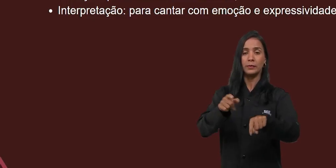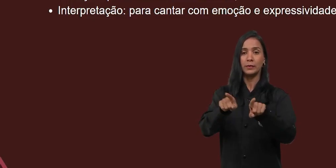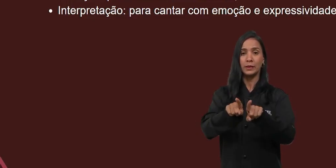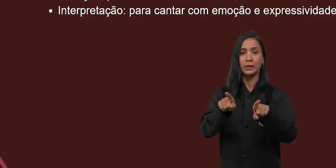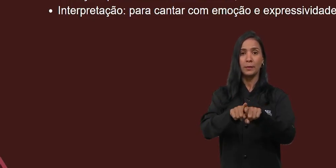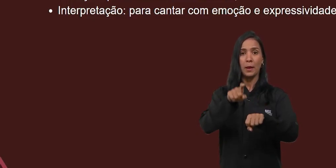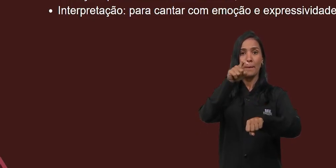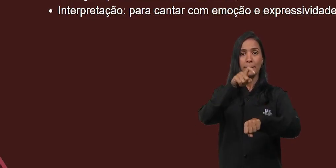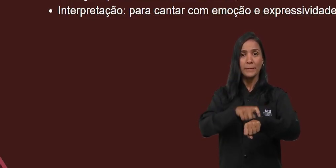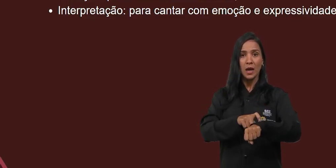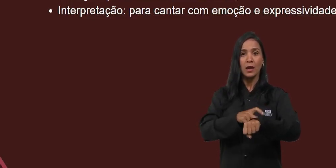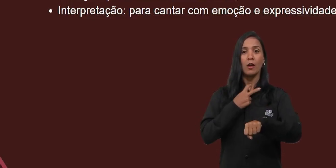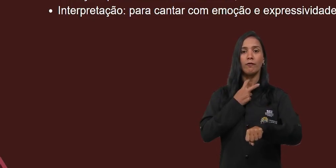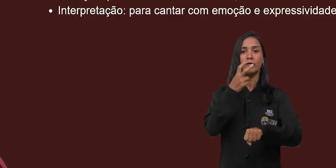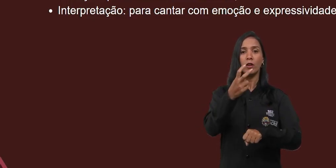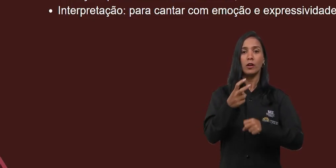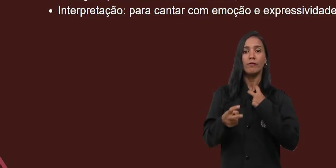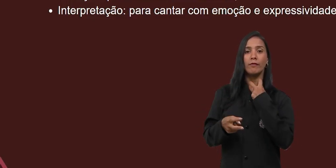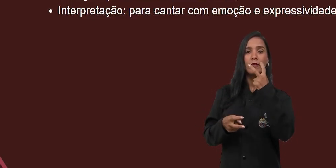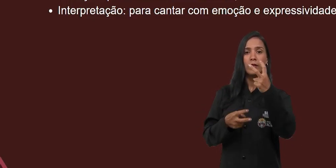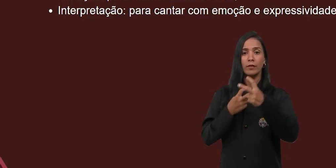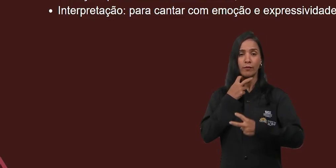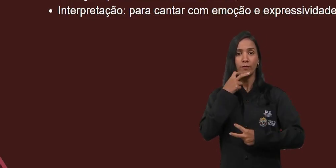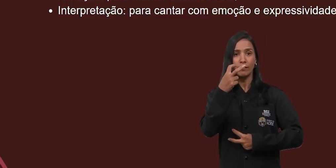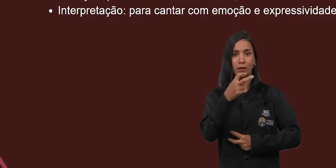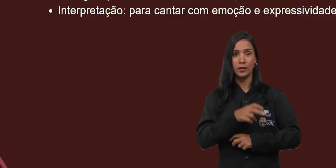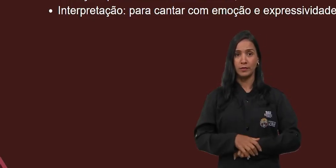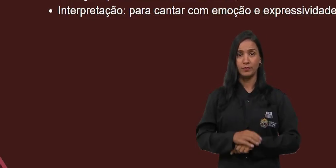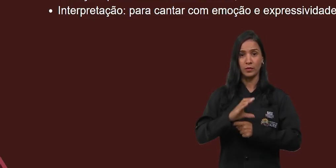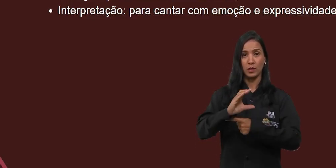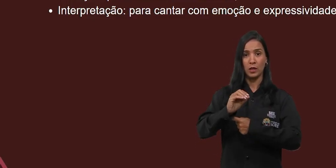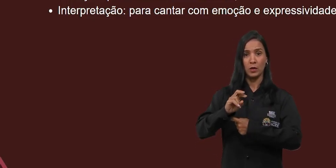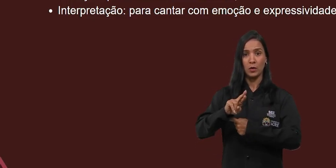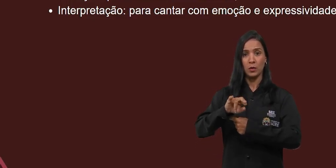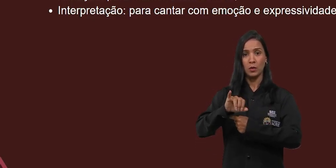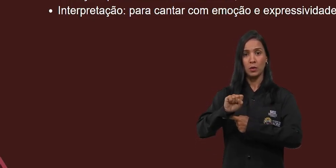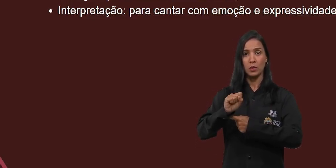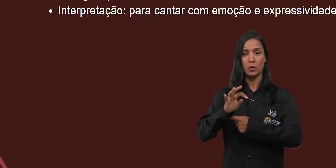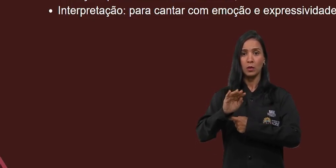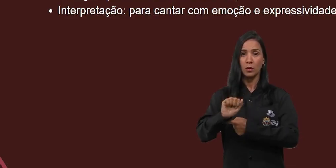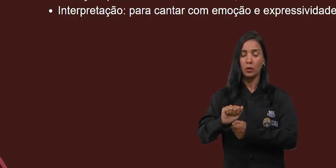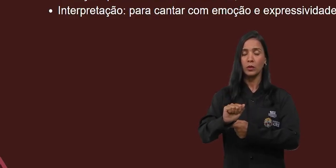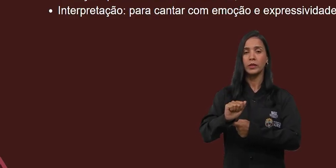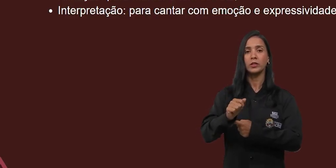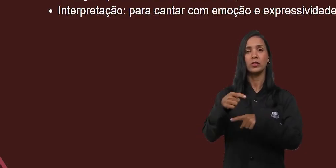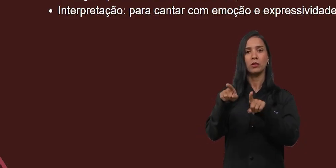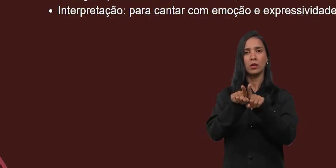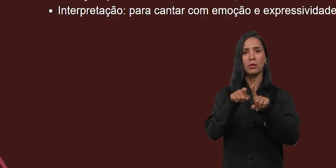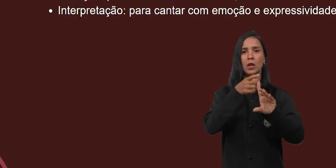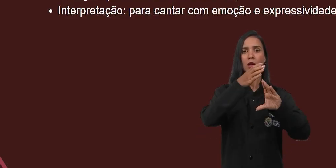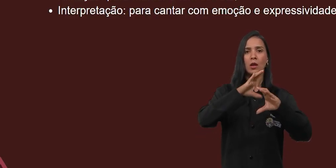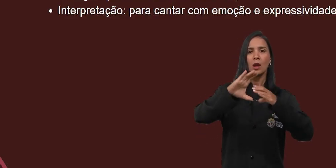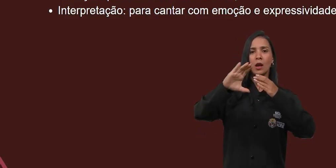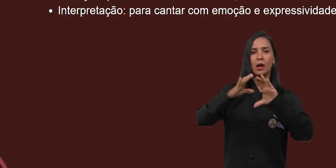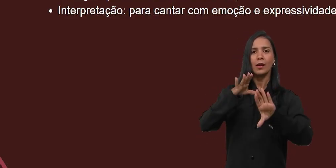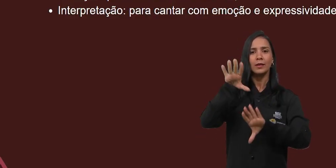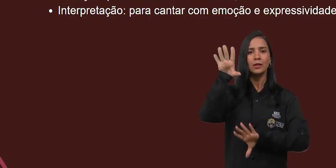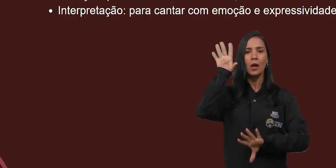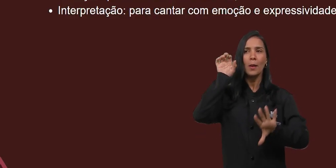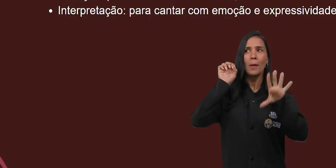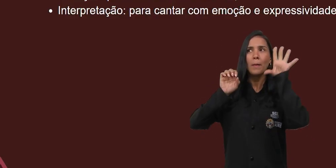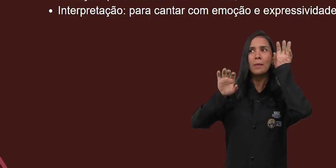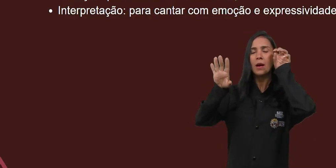vozes. Coristas cantam ouvindo uns aos outros e seguem o regente.